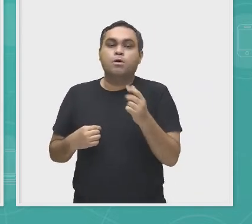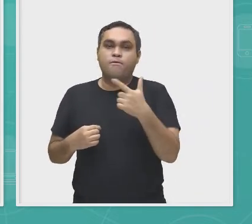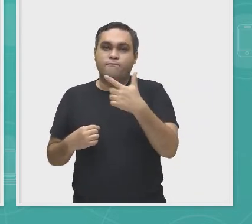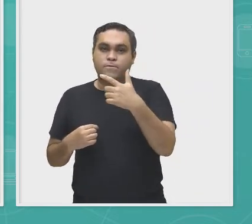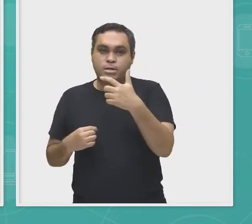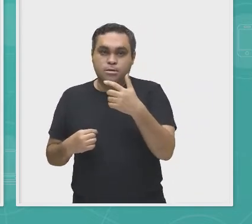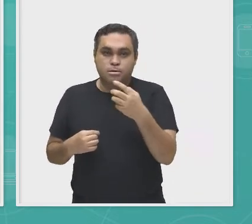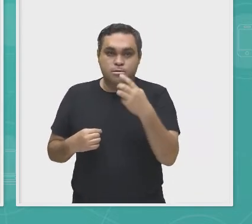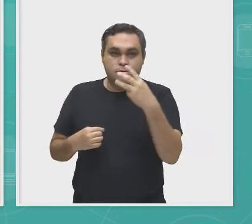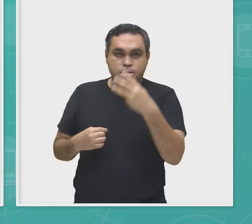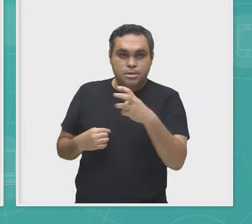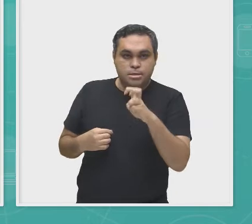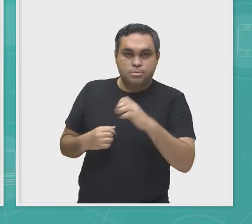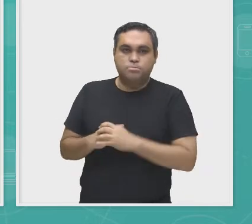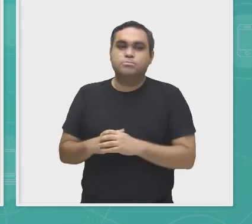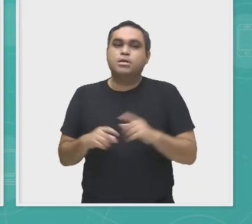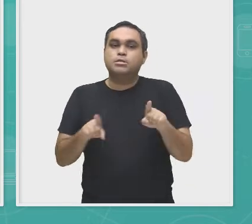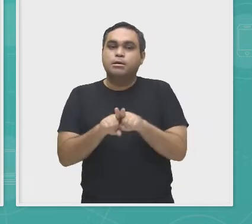meia,